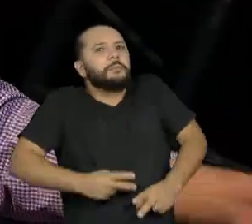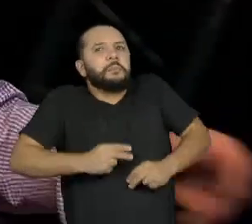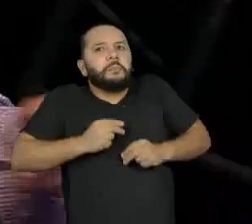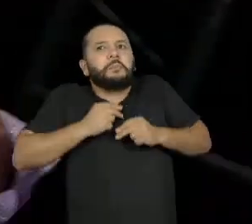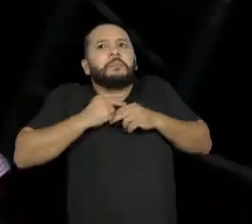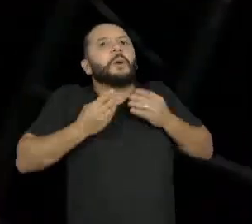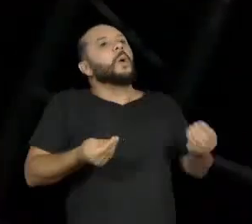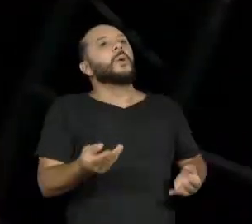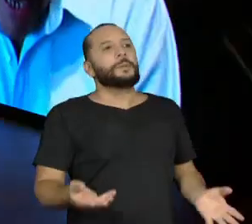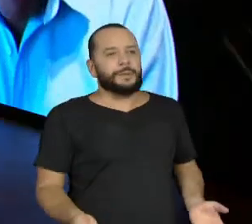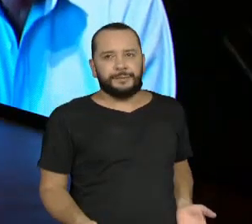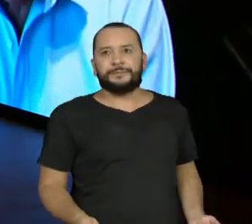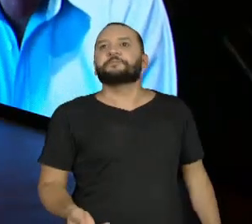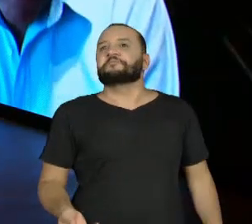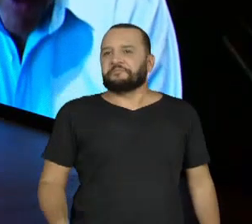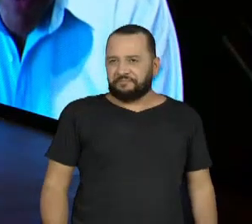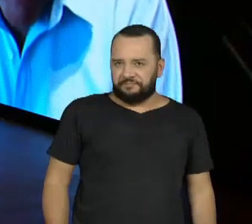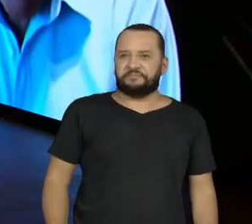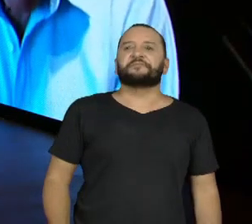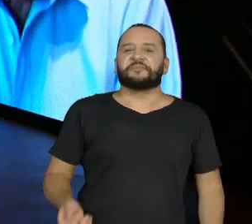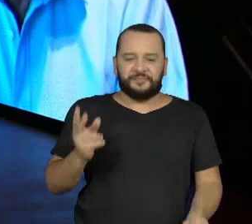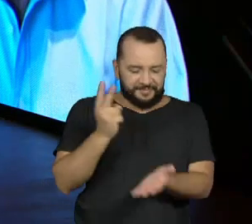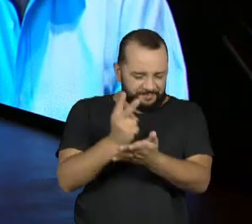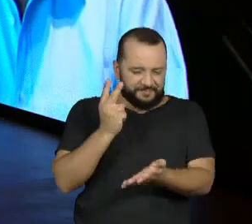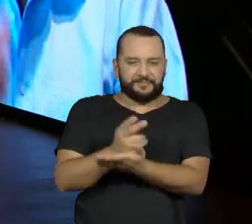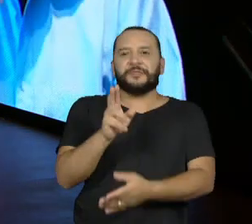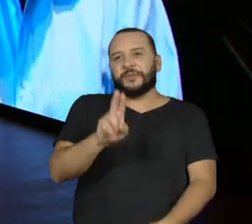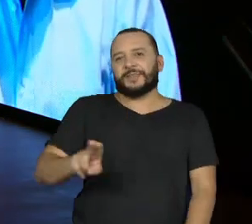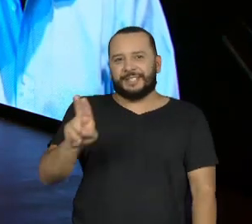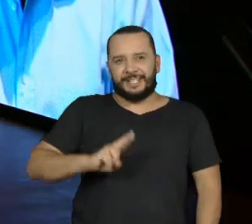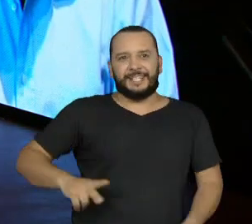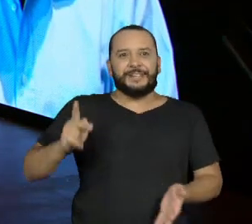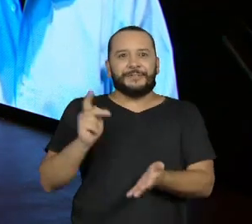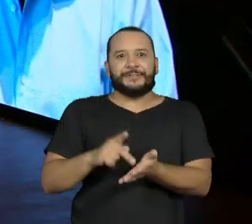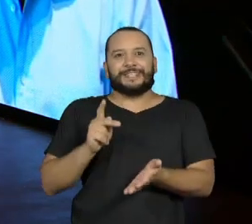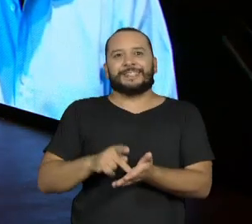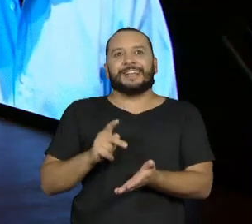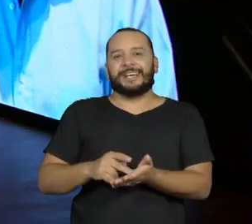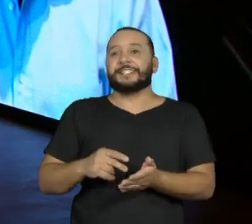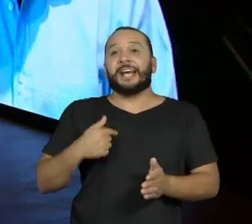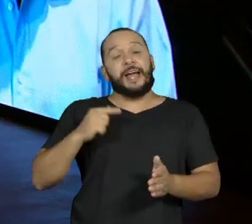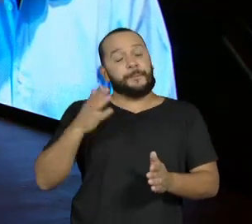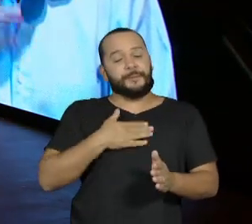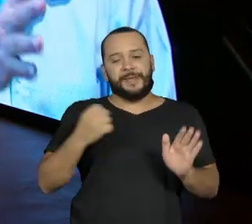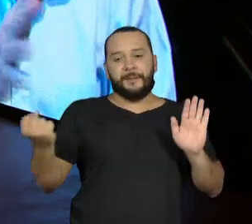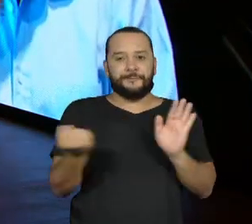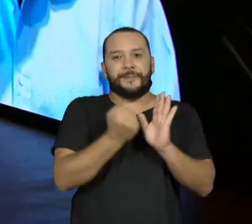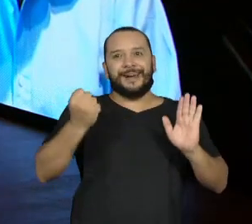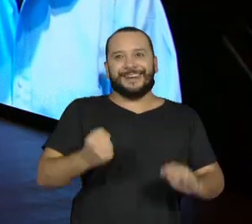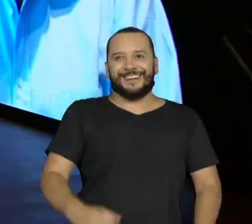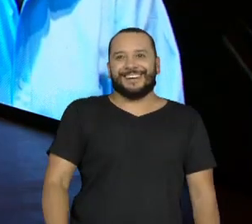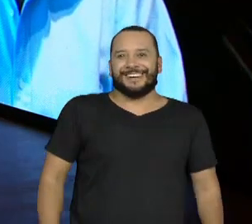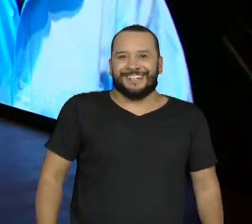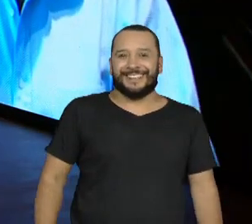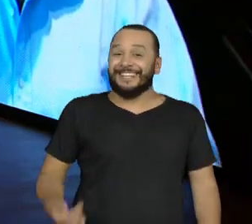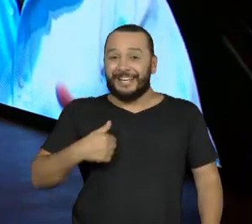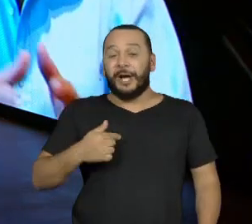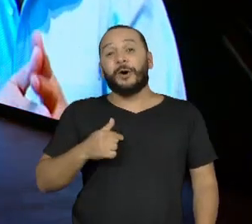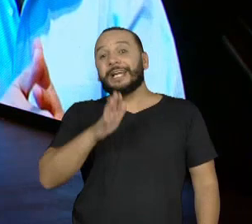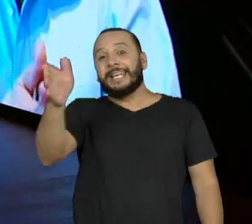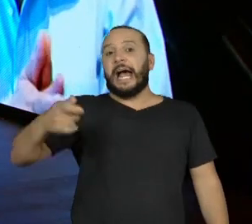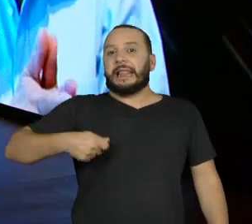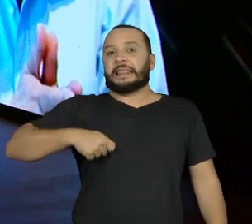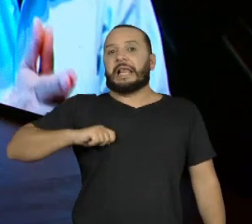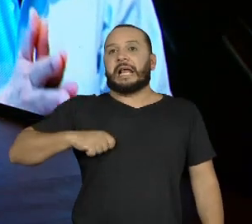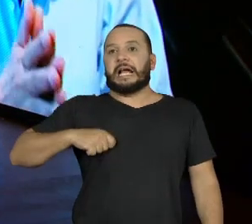chapéu? Estava lá, sempre usei, e era realmente marca registrada. Eu chegava nas delegacias do